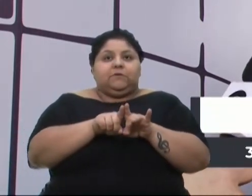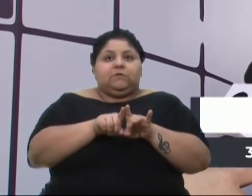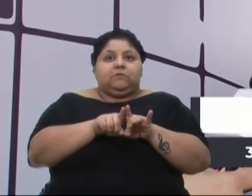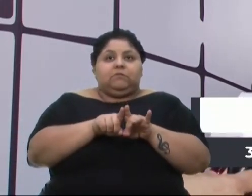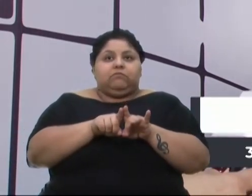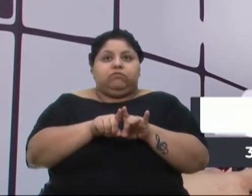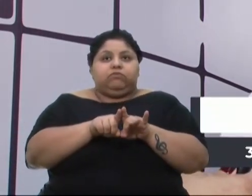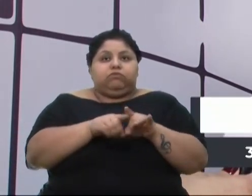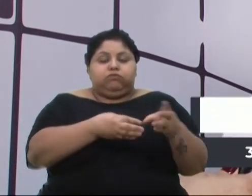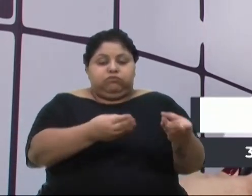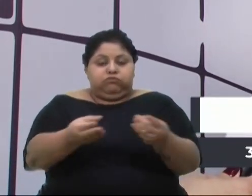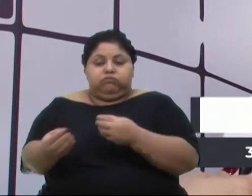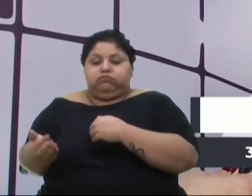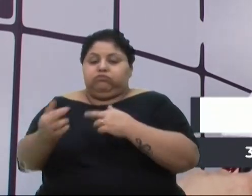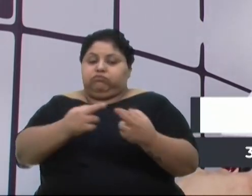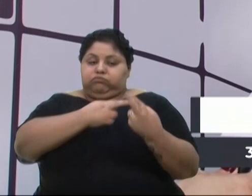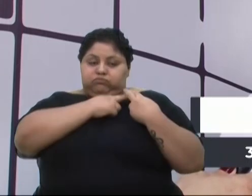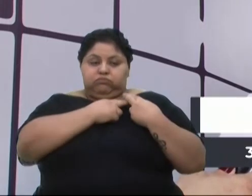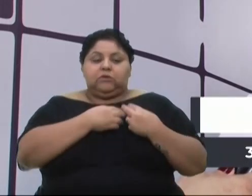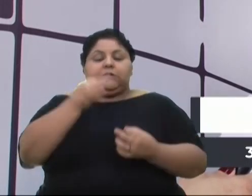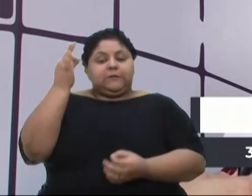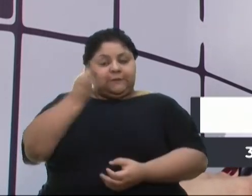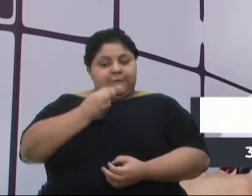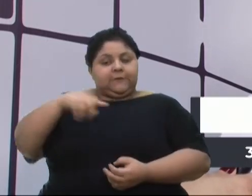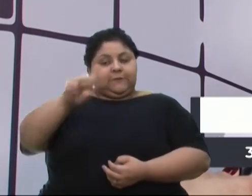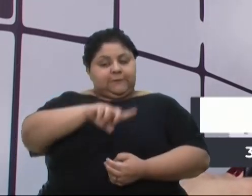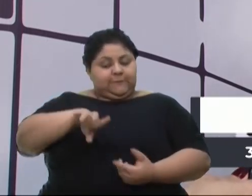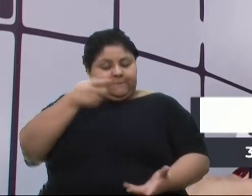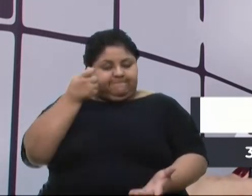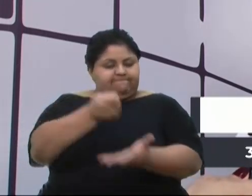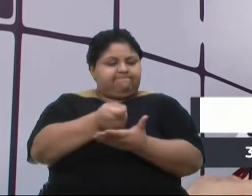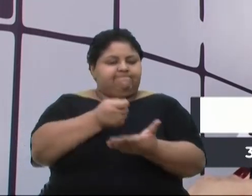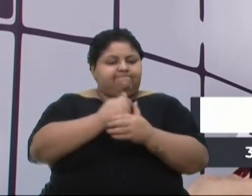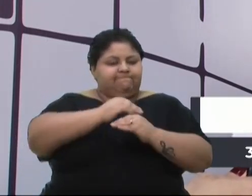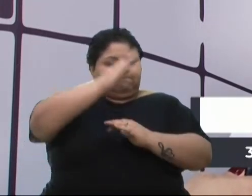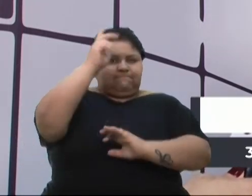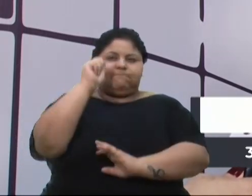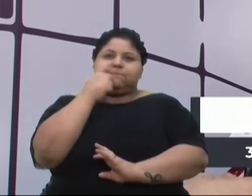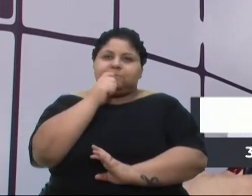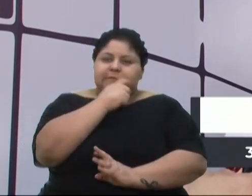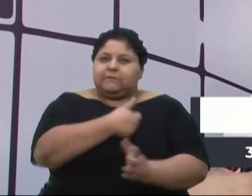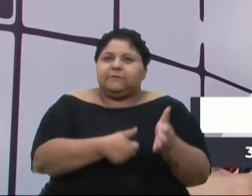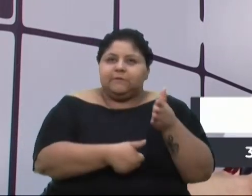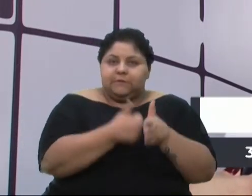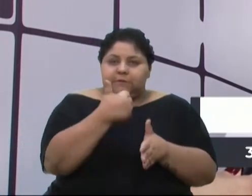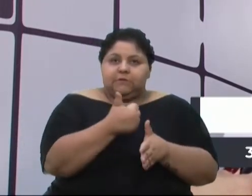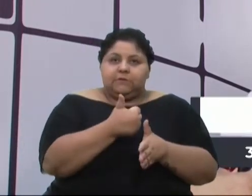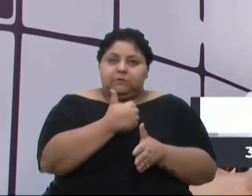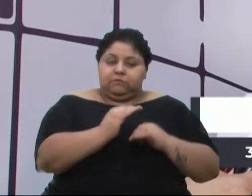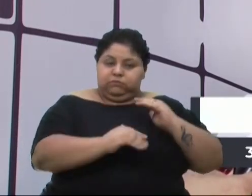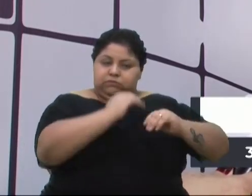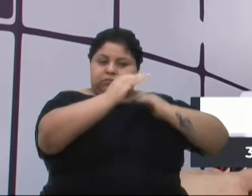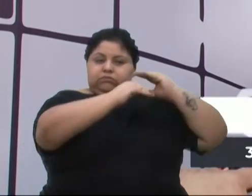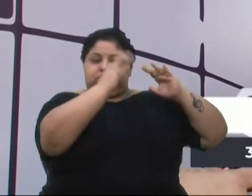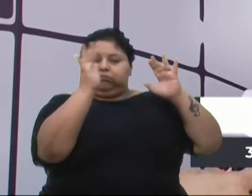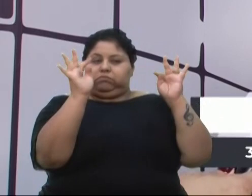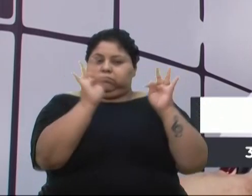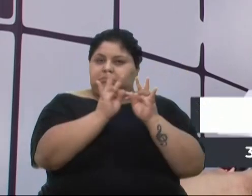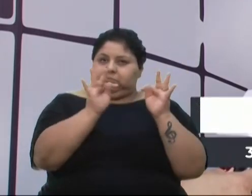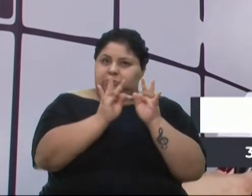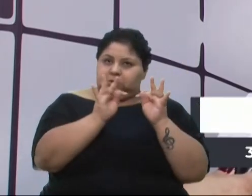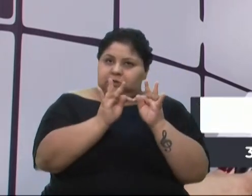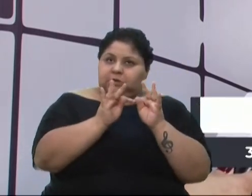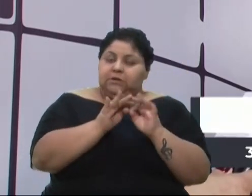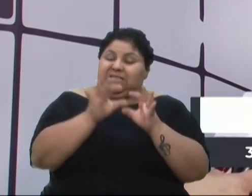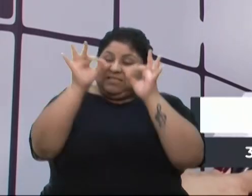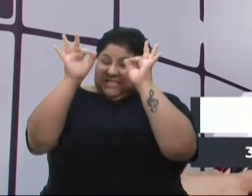responsabilidade. É evidente que temos que lutar muito mais para uma odontologia melhor, mais evoluída tecnicamente, e que,